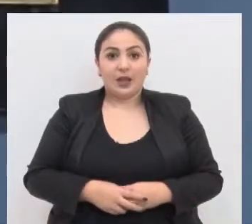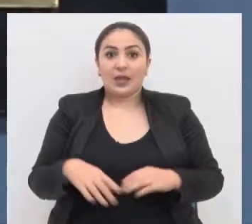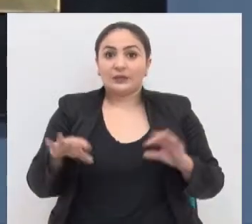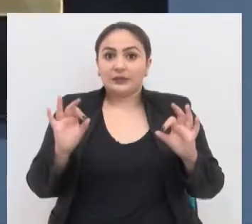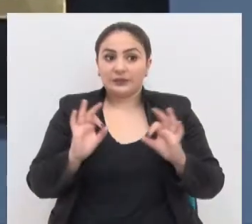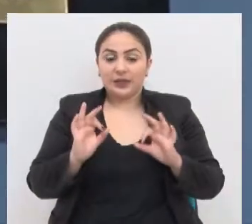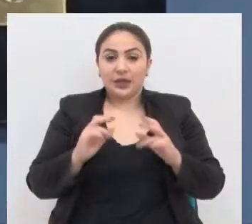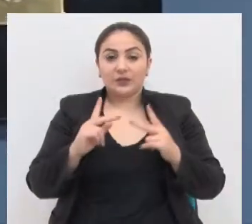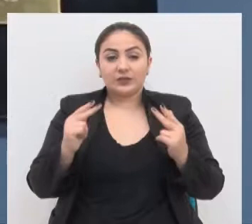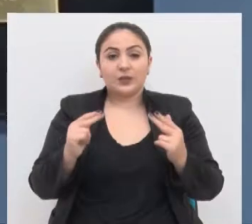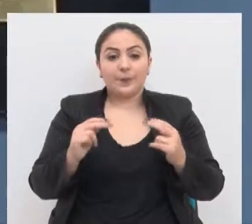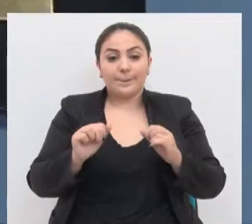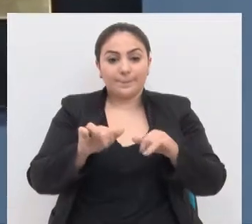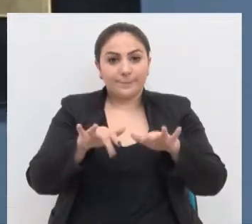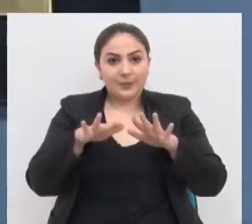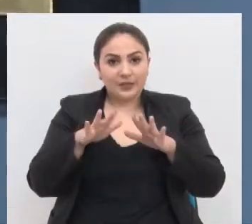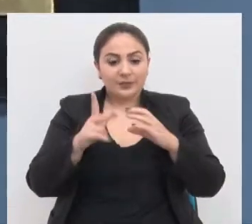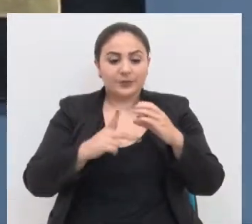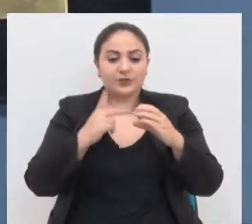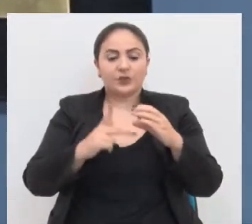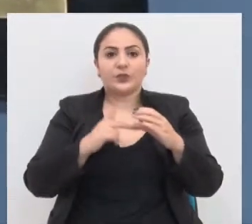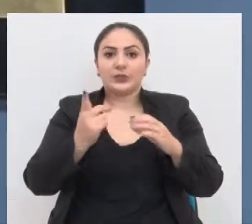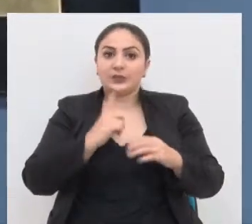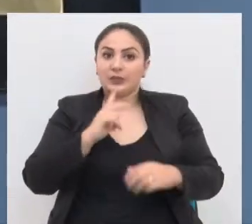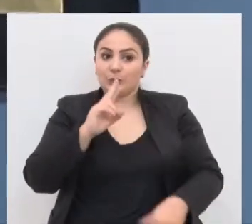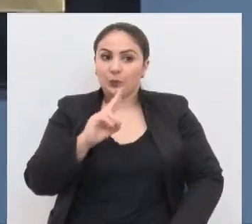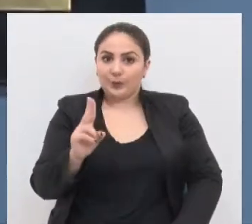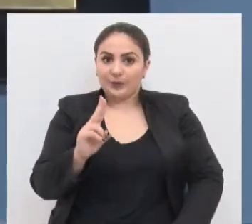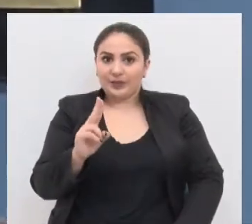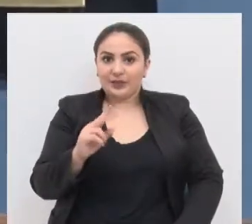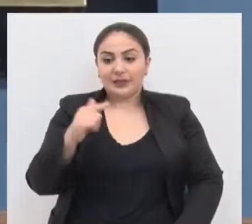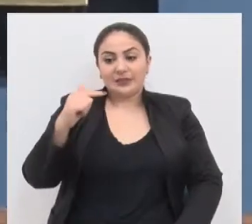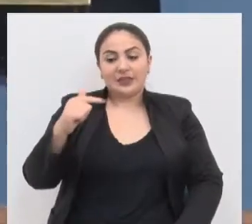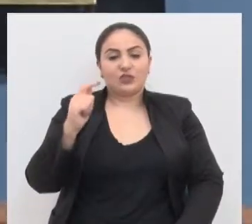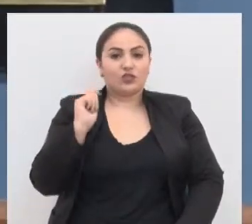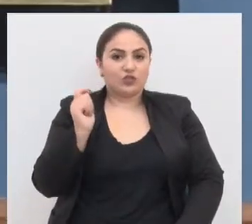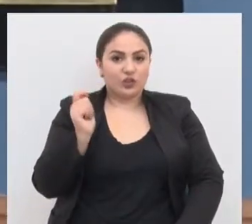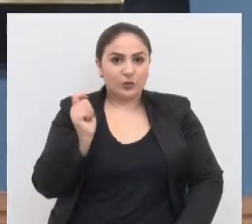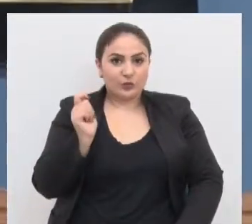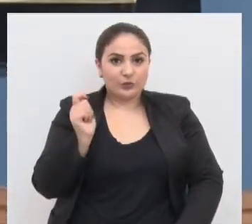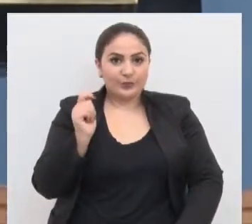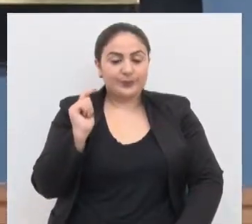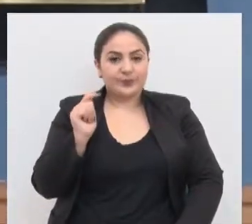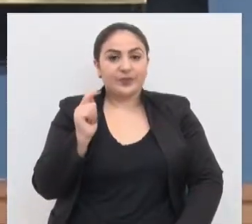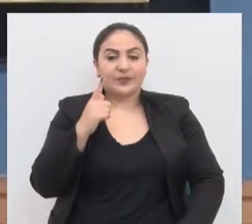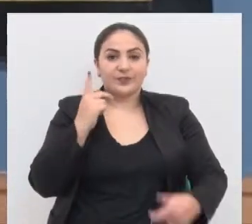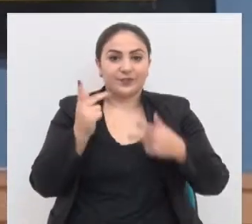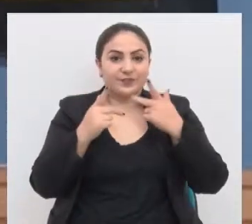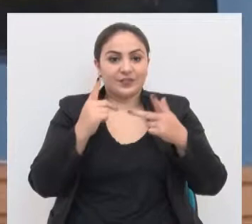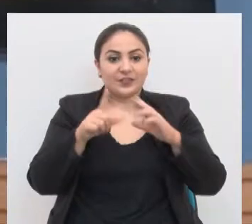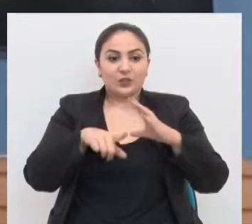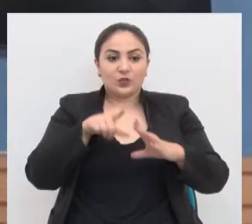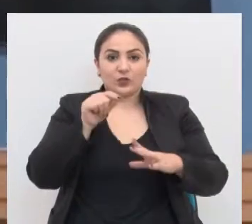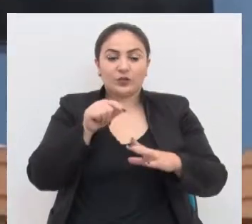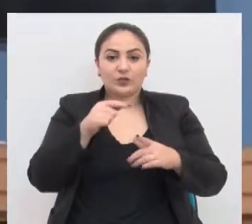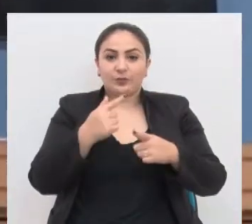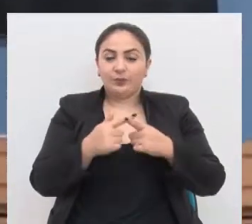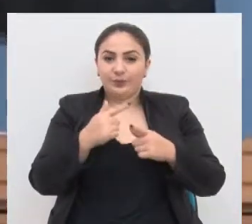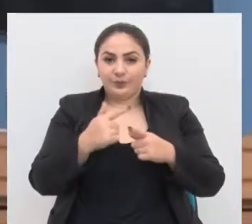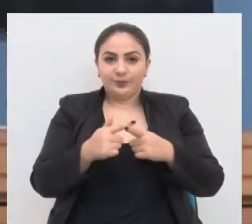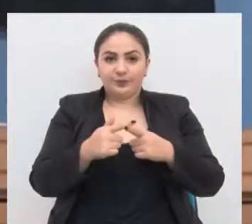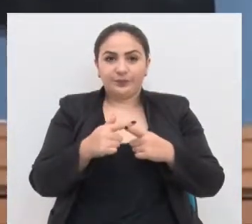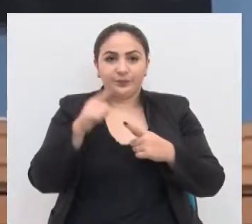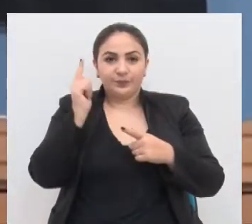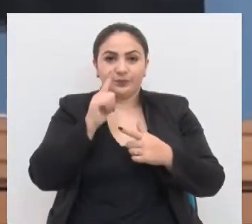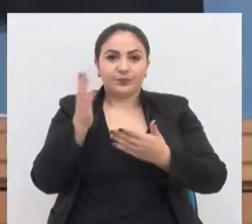é à toa que o plenário da Câmara de Vereadores leva esse nome, 7 de agosto. A definição foi escolhida